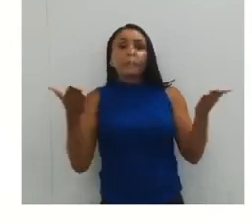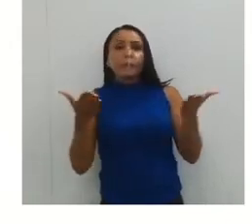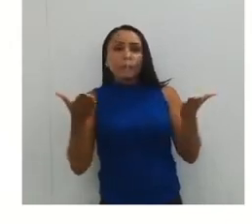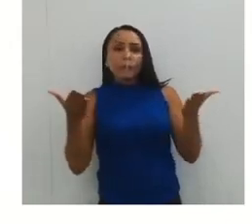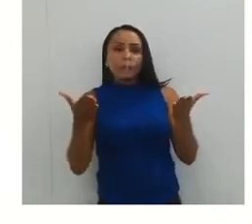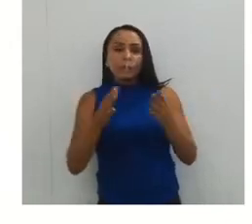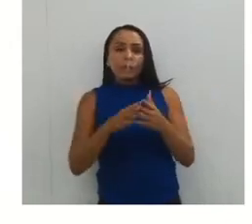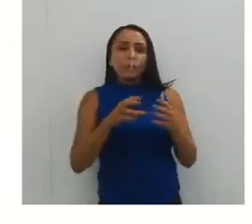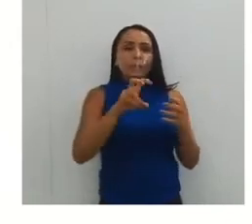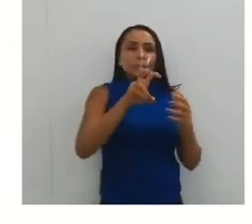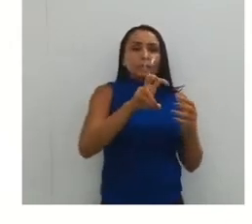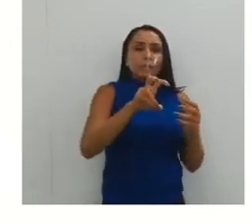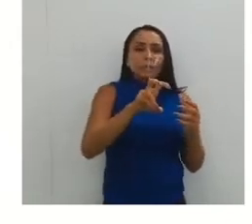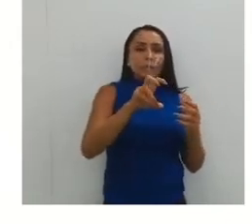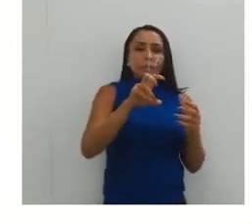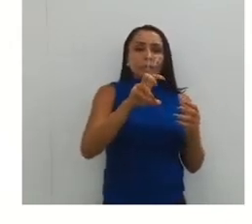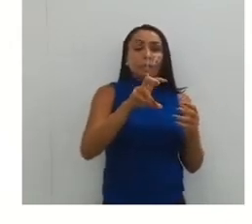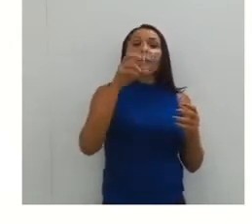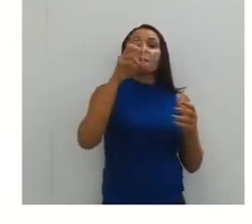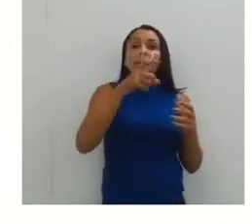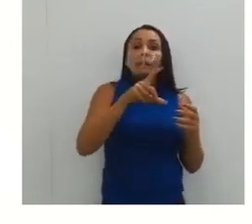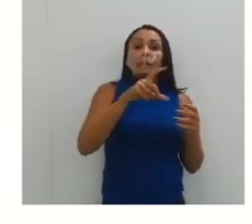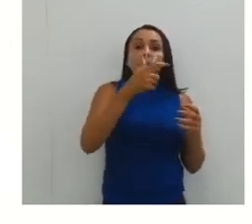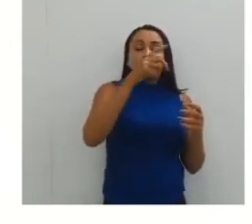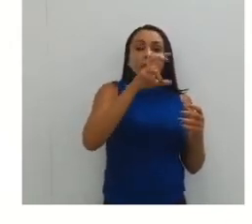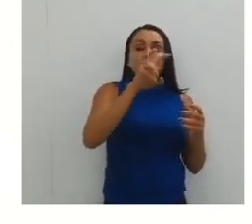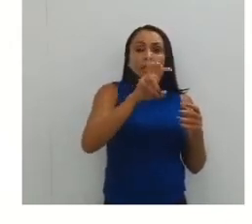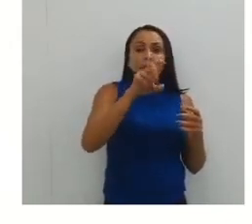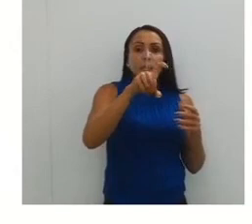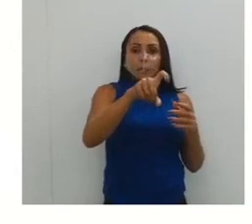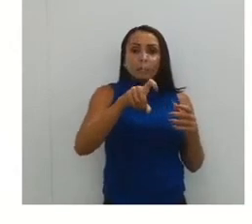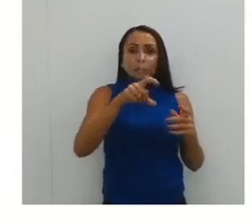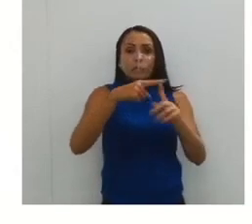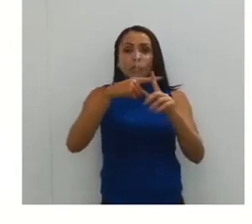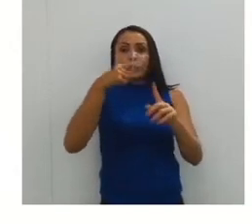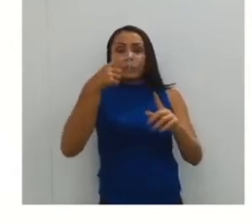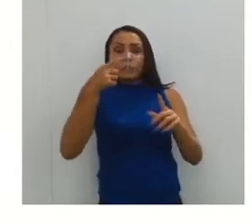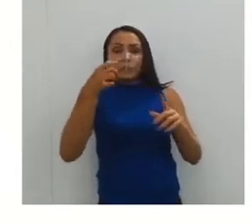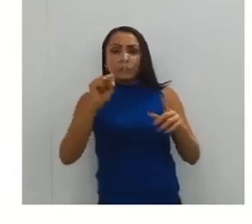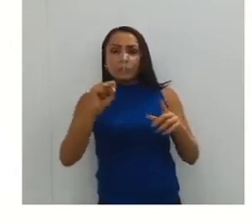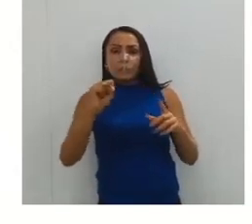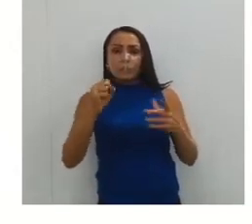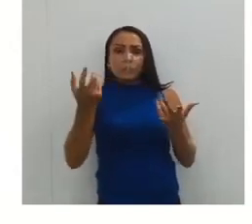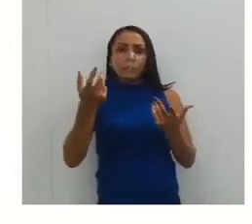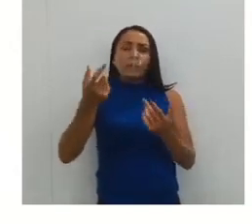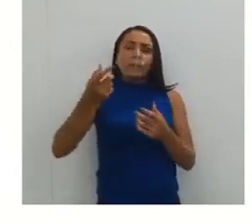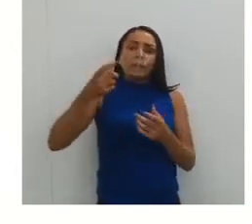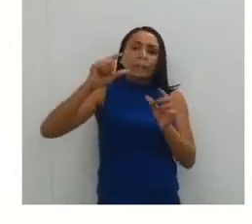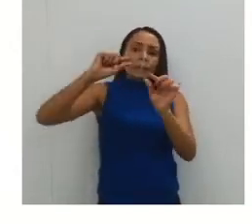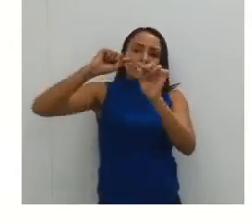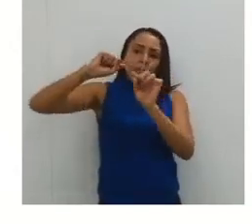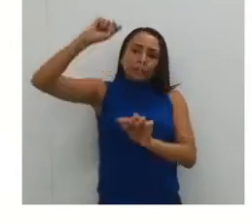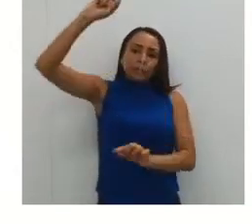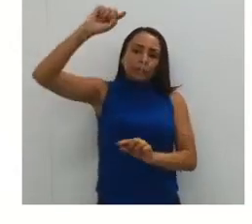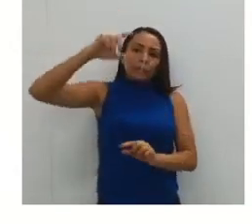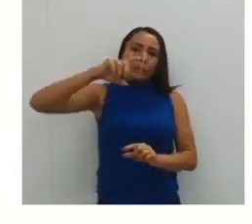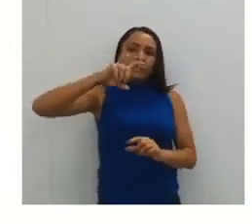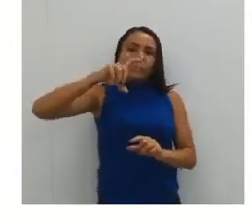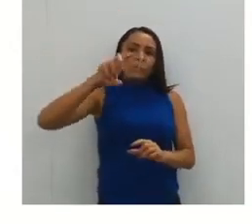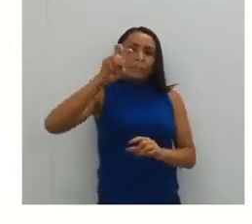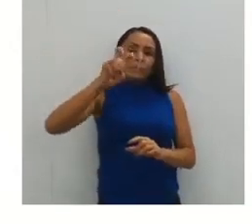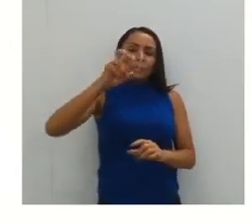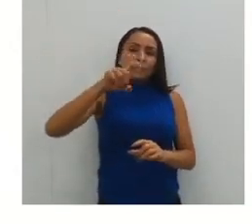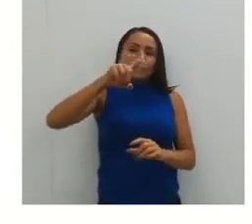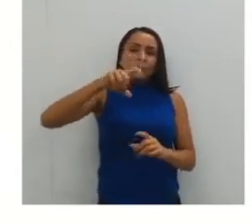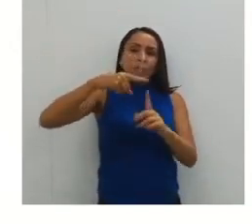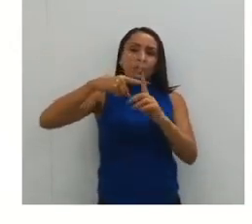maior. 5x mais 8, 5x mais 8. Mesmo esqueminha, multiplica os dois, ó. Ó, precisa colocar